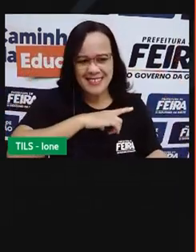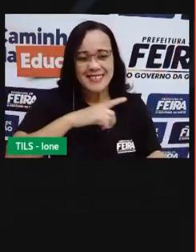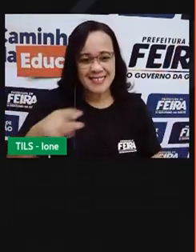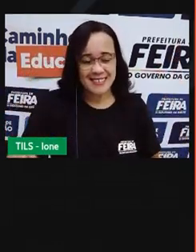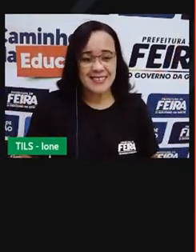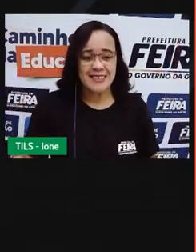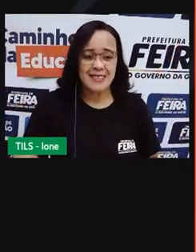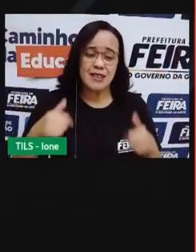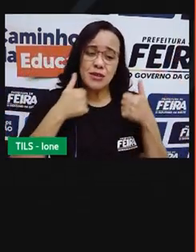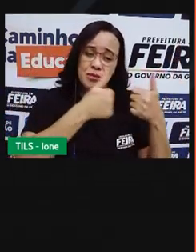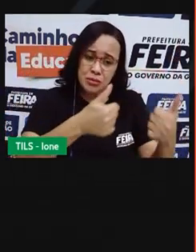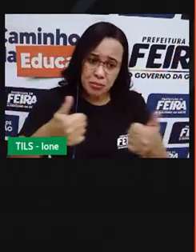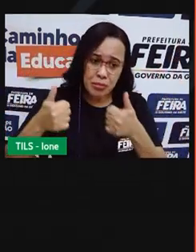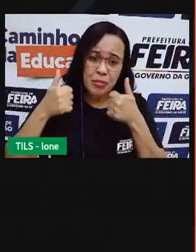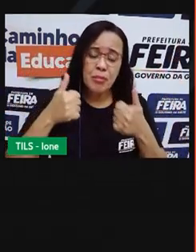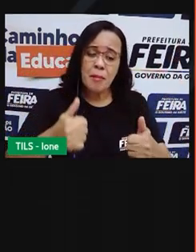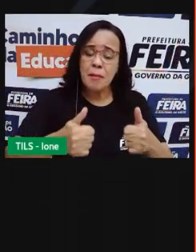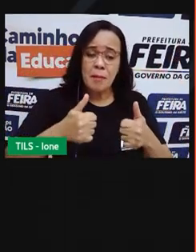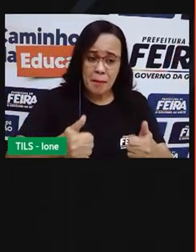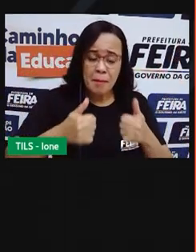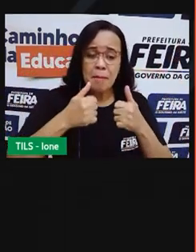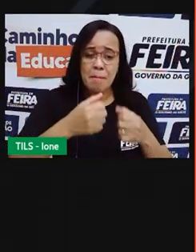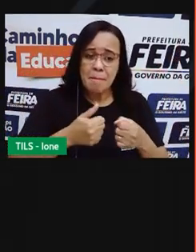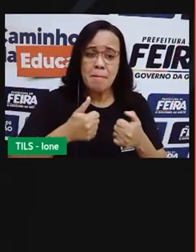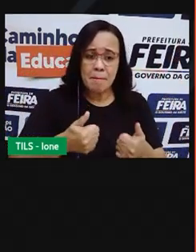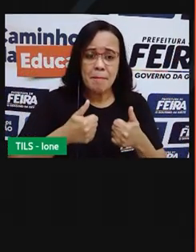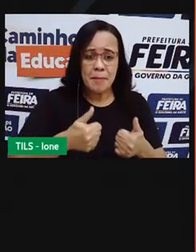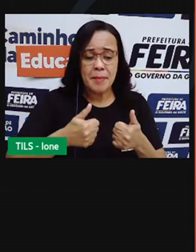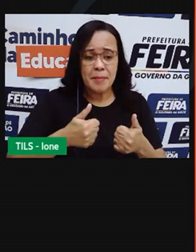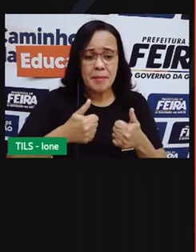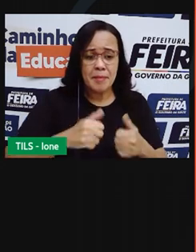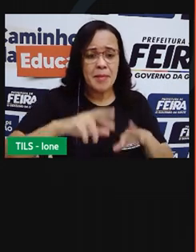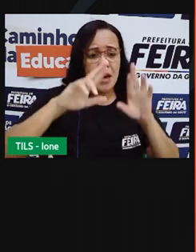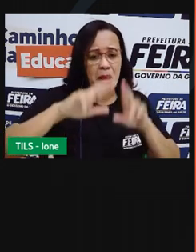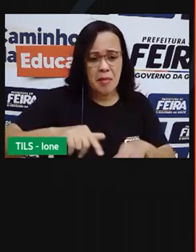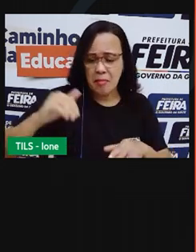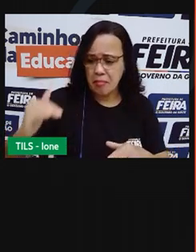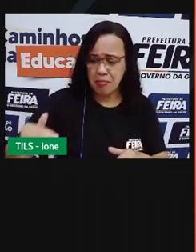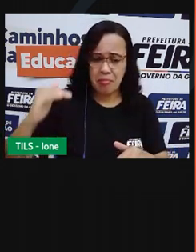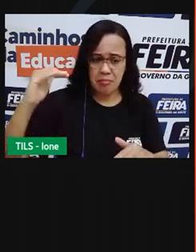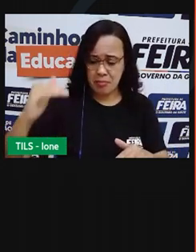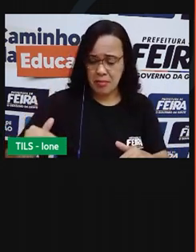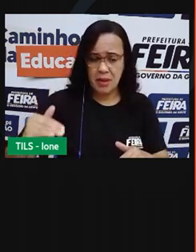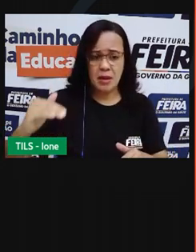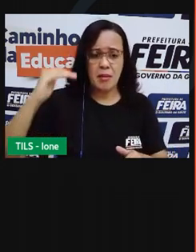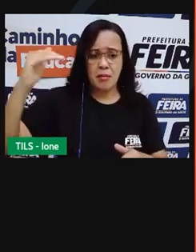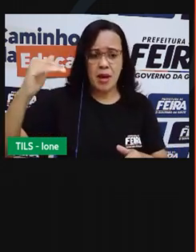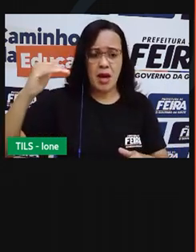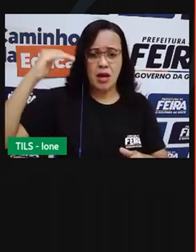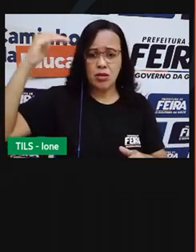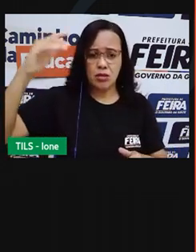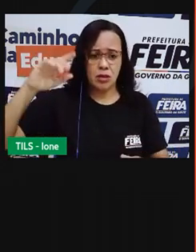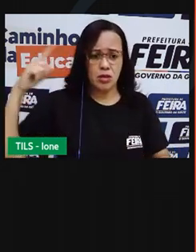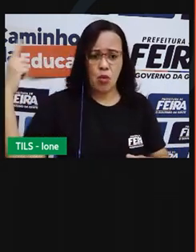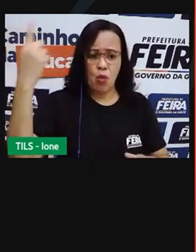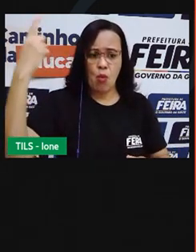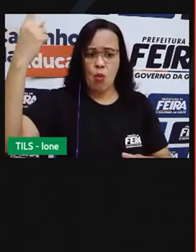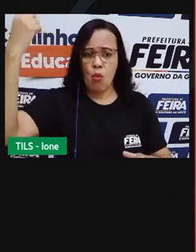Tudo bem ser pequeno, médio, grande ou grandão.